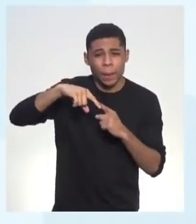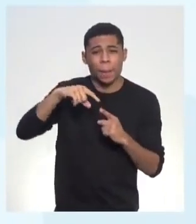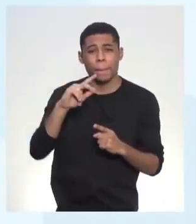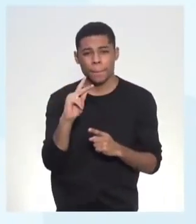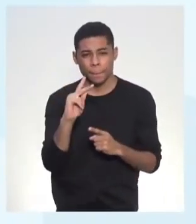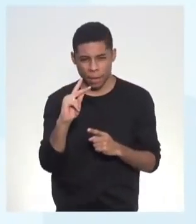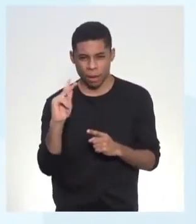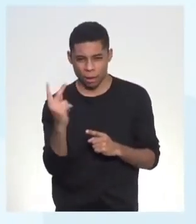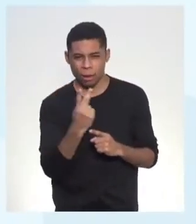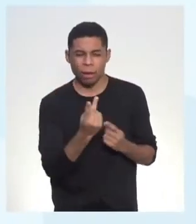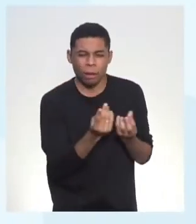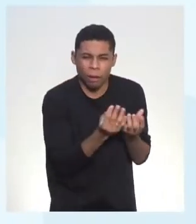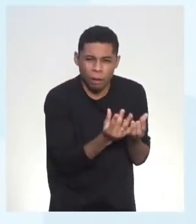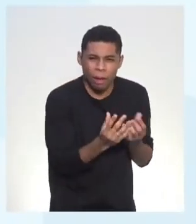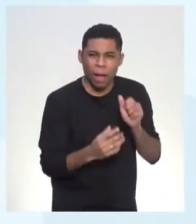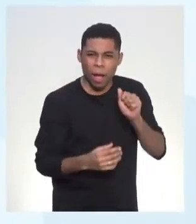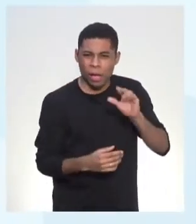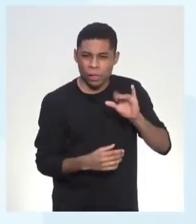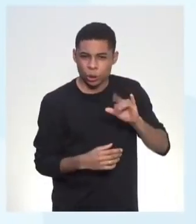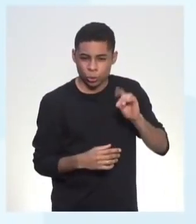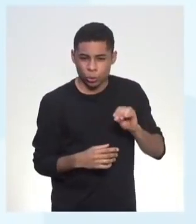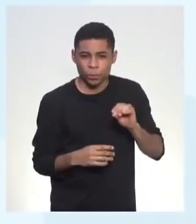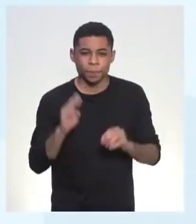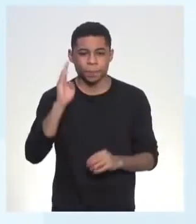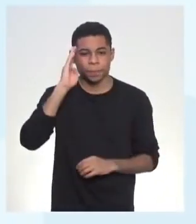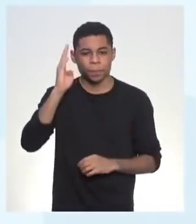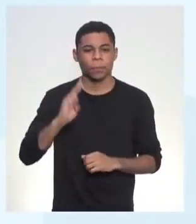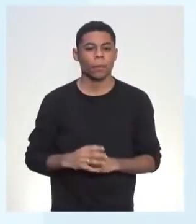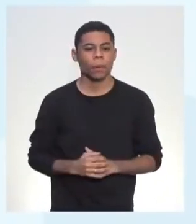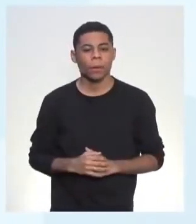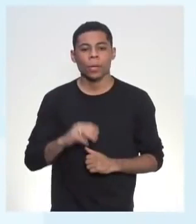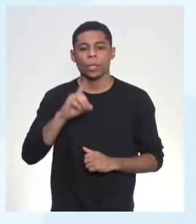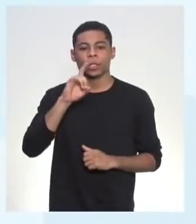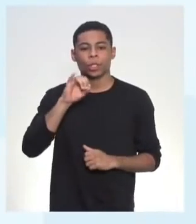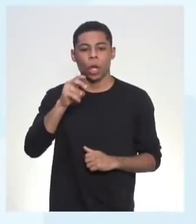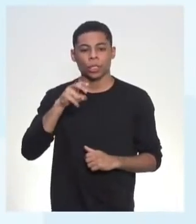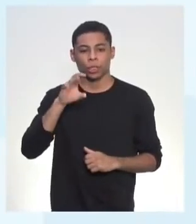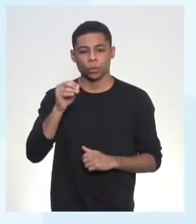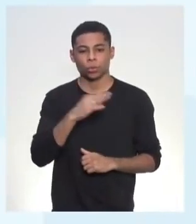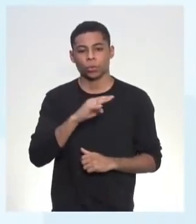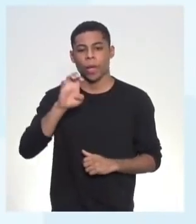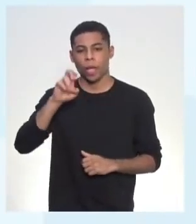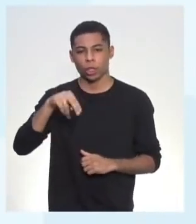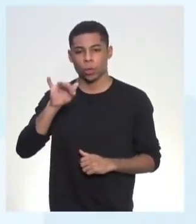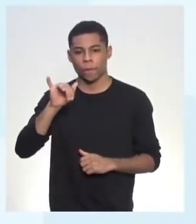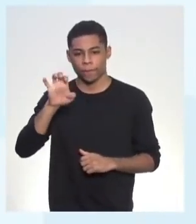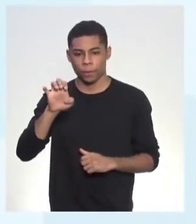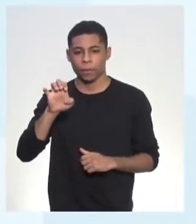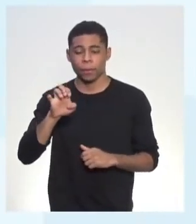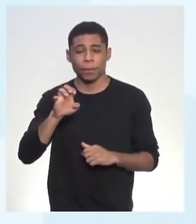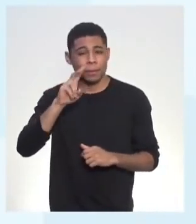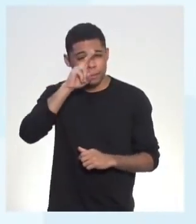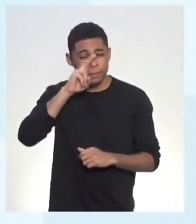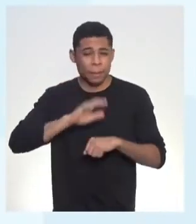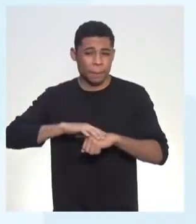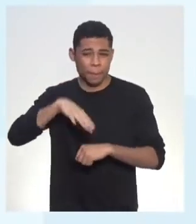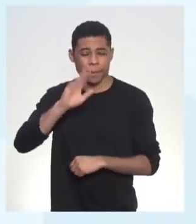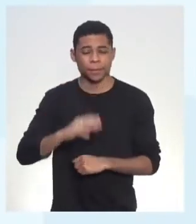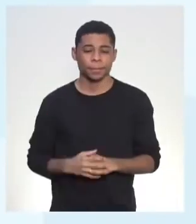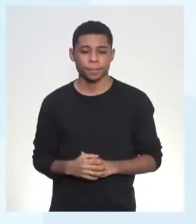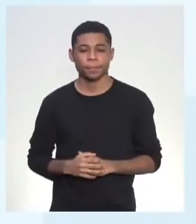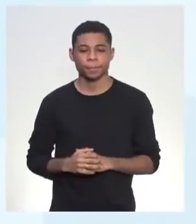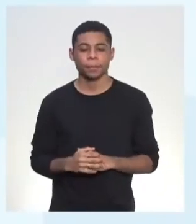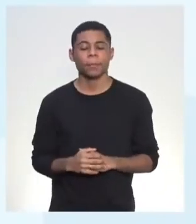de ácidos, como dióxido de enxofre, principalmente, e, portanto, a presença maior acidez. Então, o dióxido de enxofre,